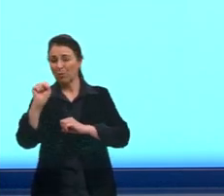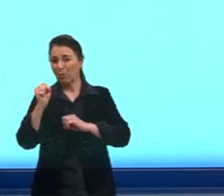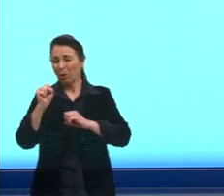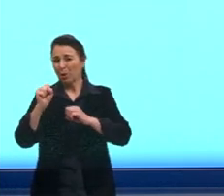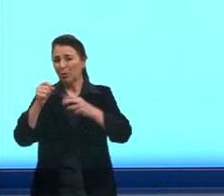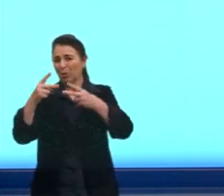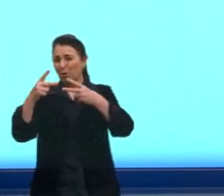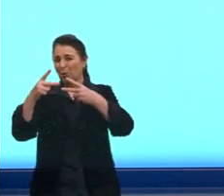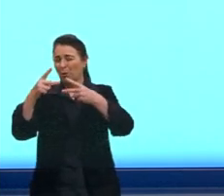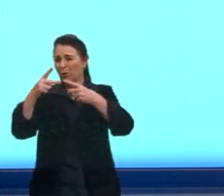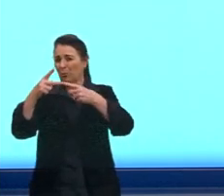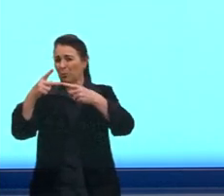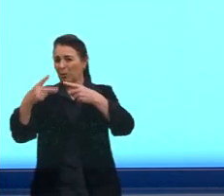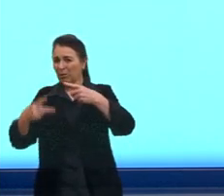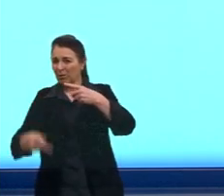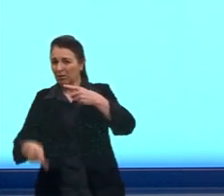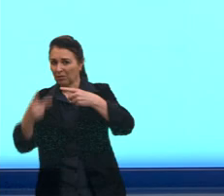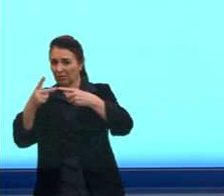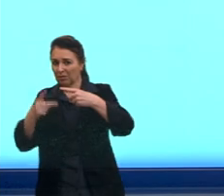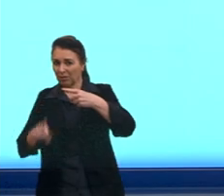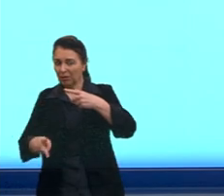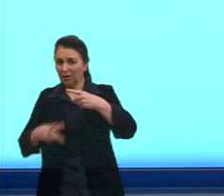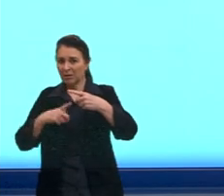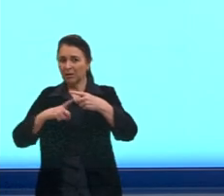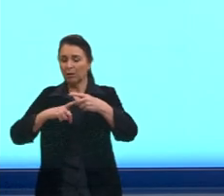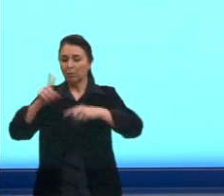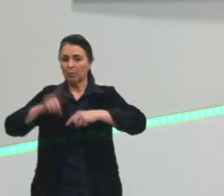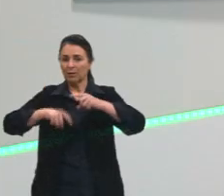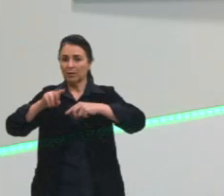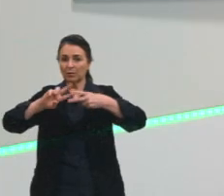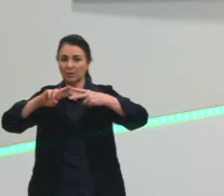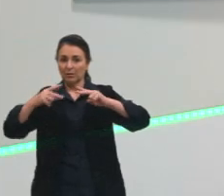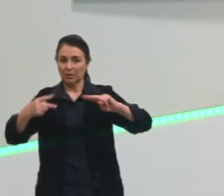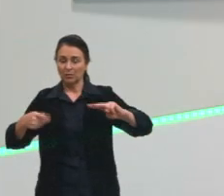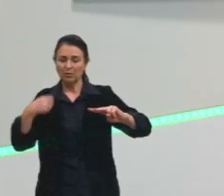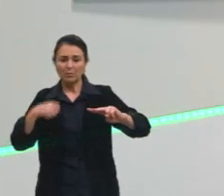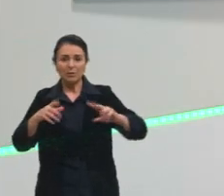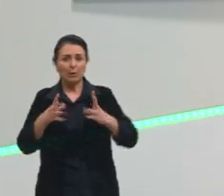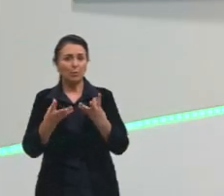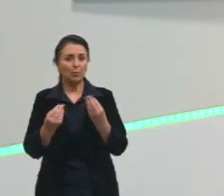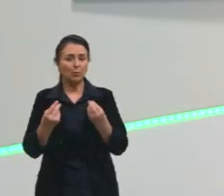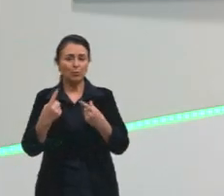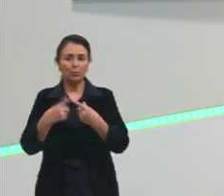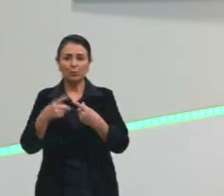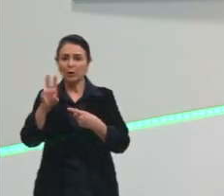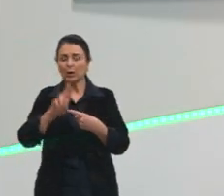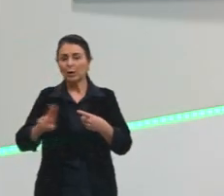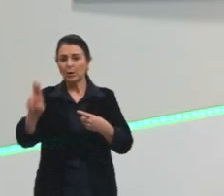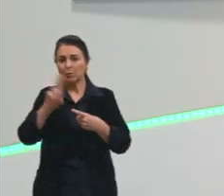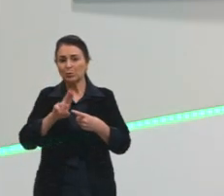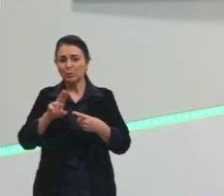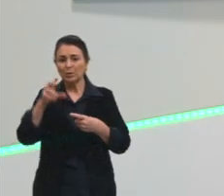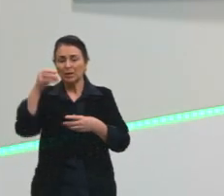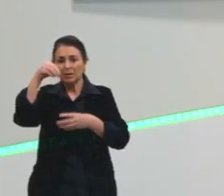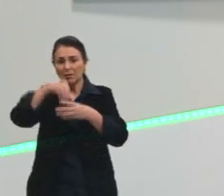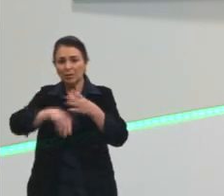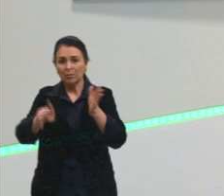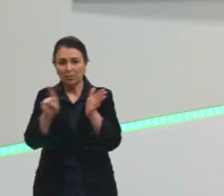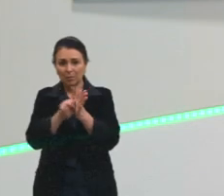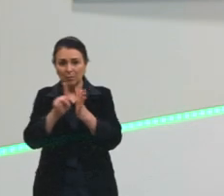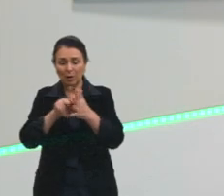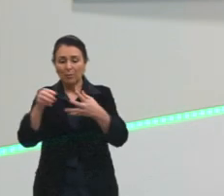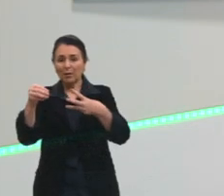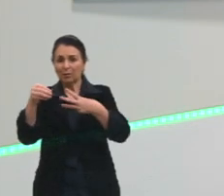e o material genético ele não precisa de muita coisa porque ele vai usar o maquinário da célula que ele vai estar infectando